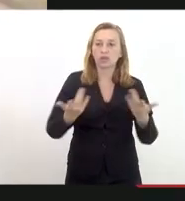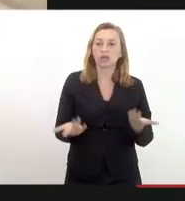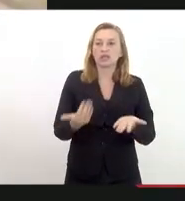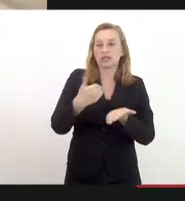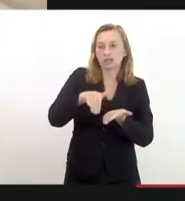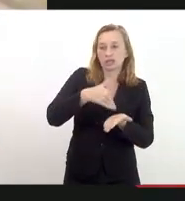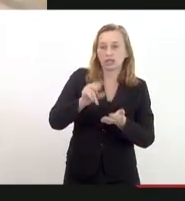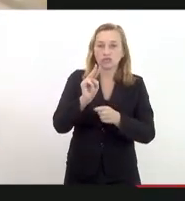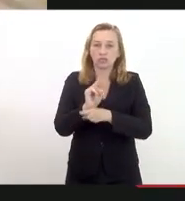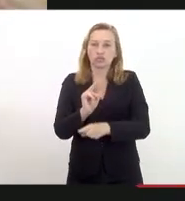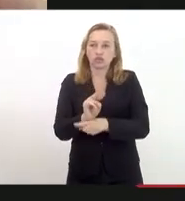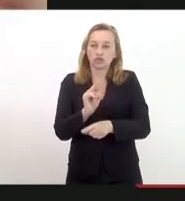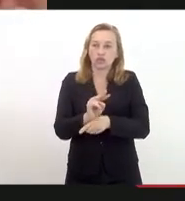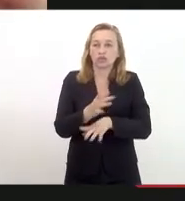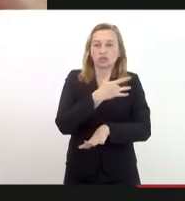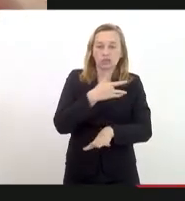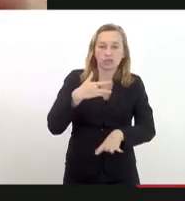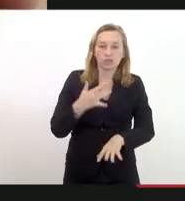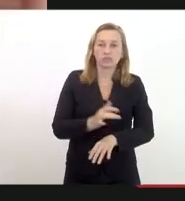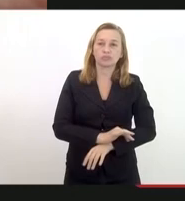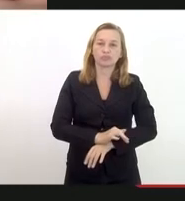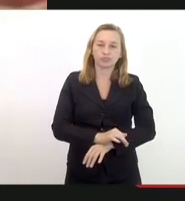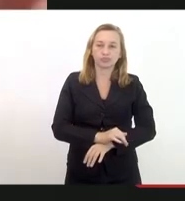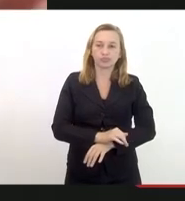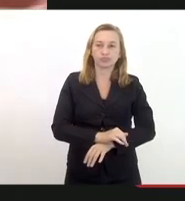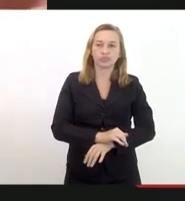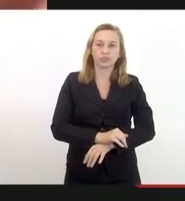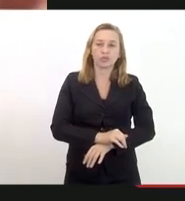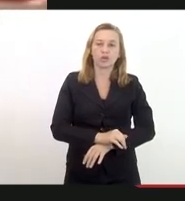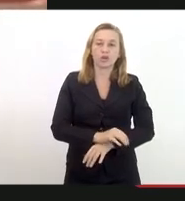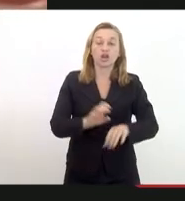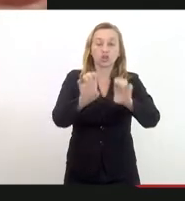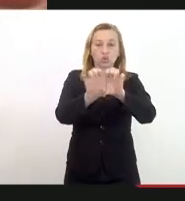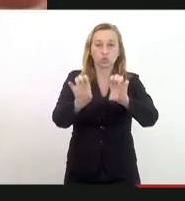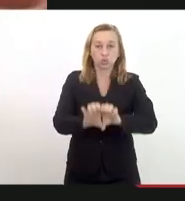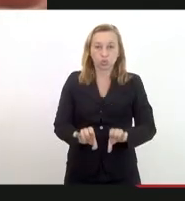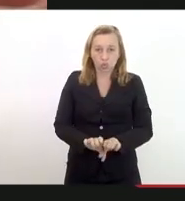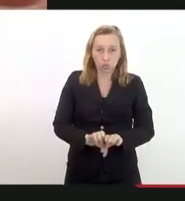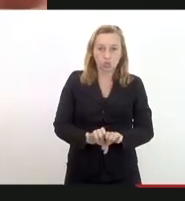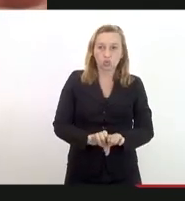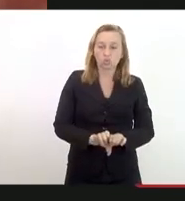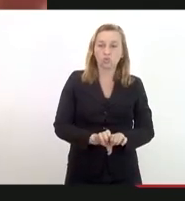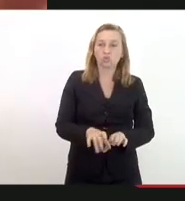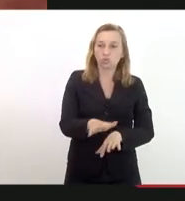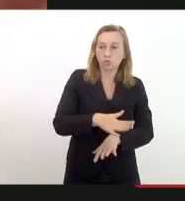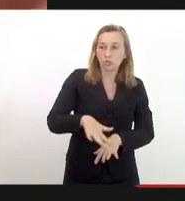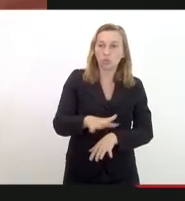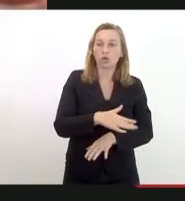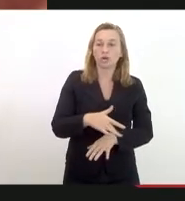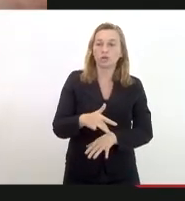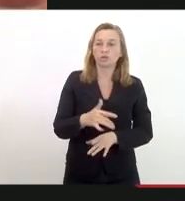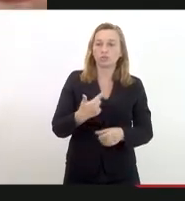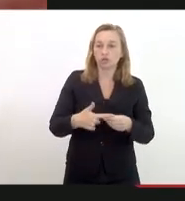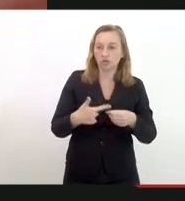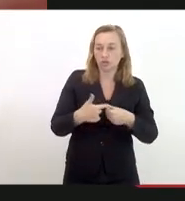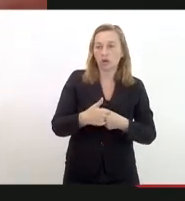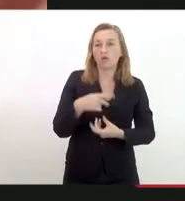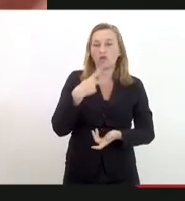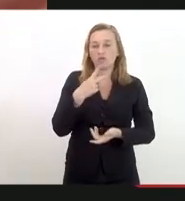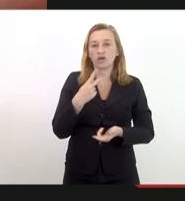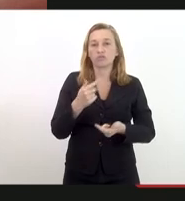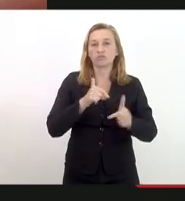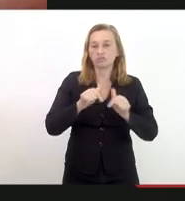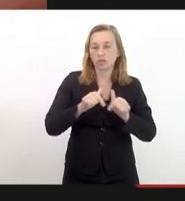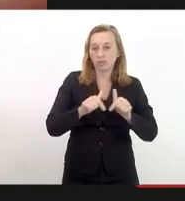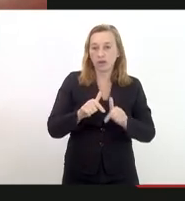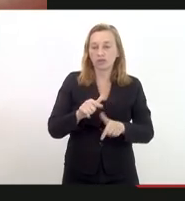Vigilância em Saúde. Quanto à estruturação da rede assistencial, e aí eu falo em relação ao papel